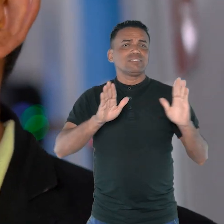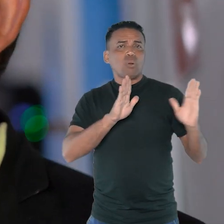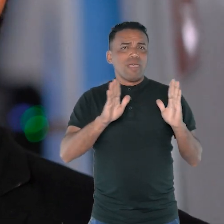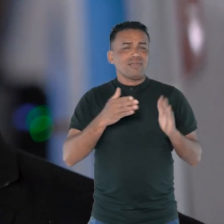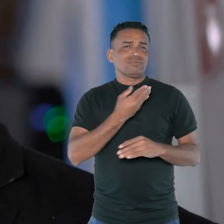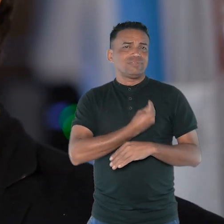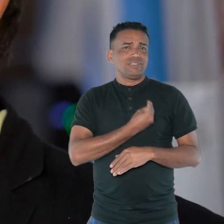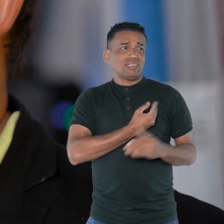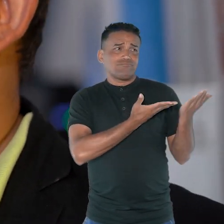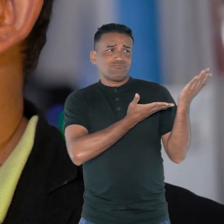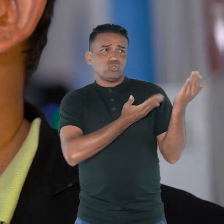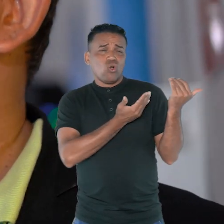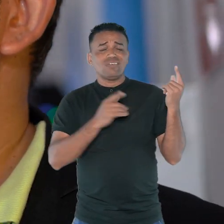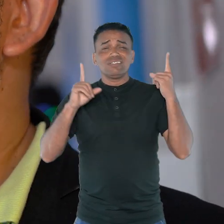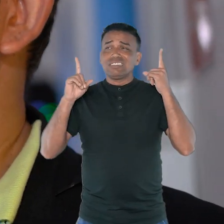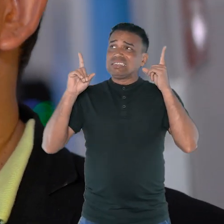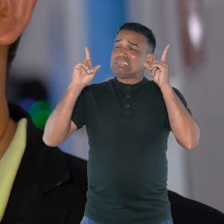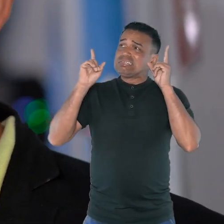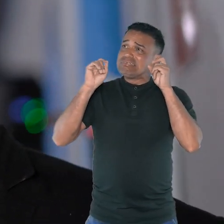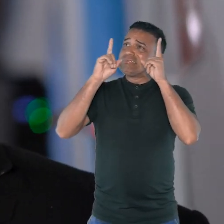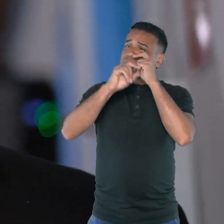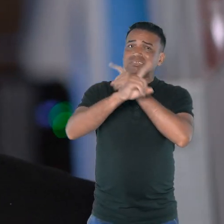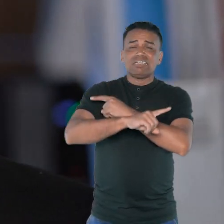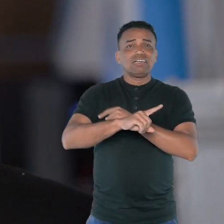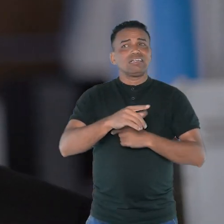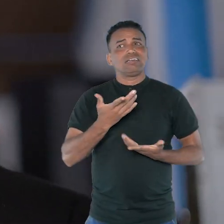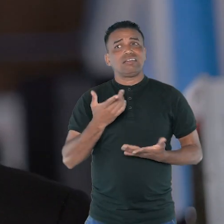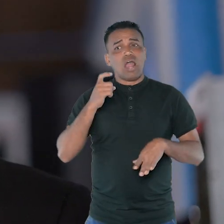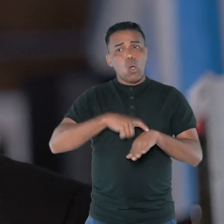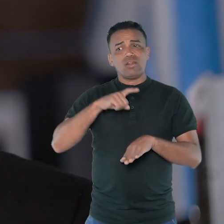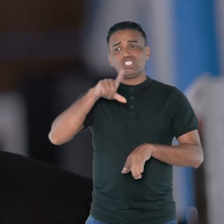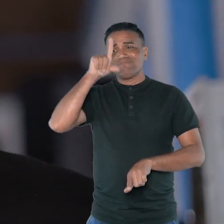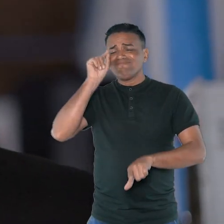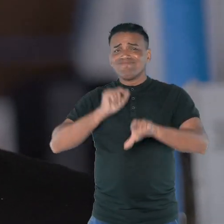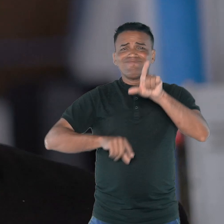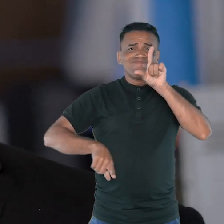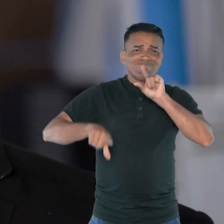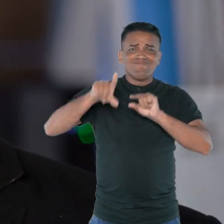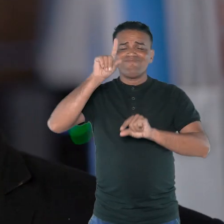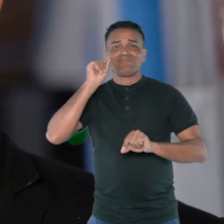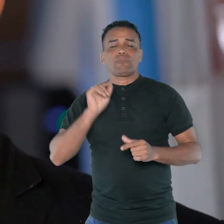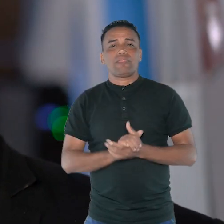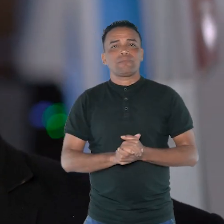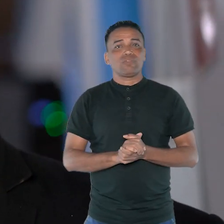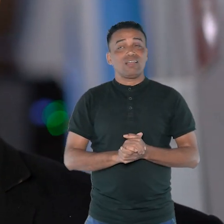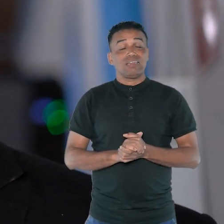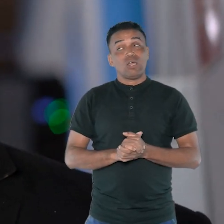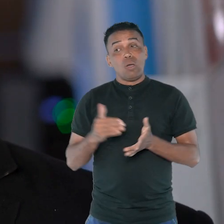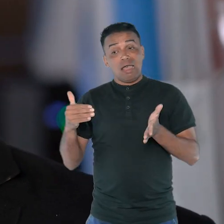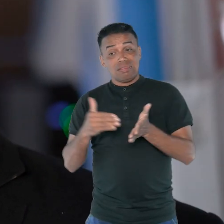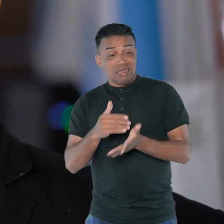têm muita dificuldade de fazer suas escolhas. Eu costumo dizer sempre que até o 3º ano do